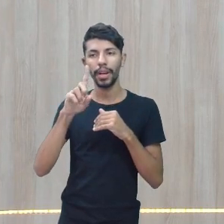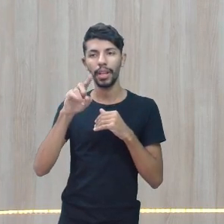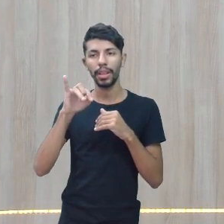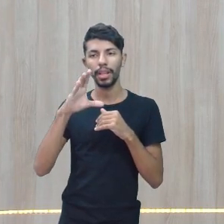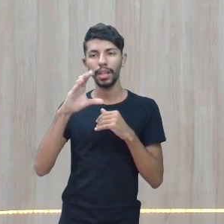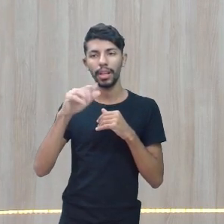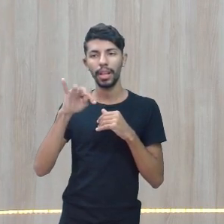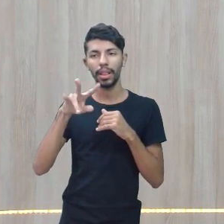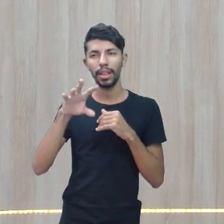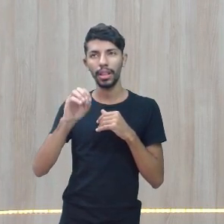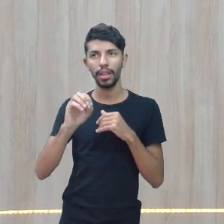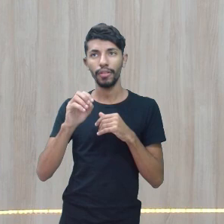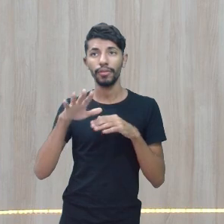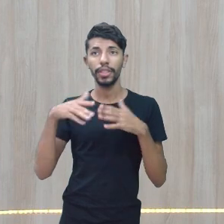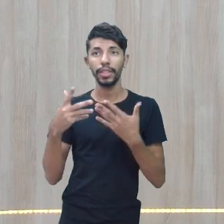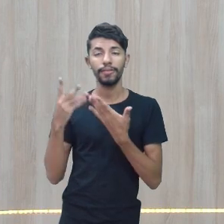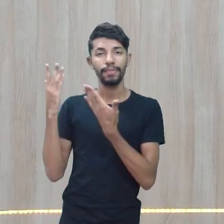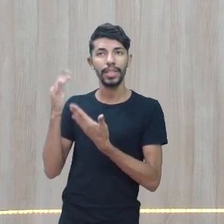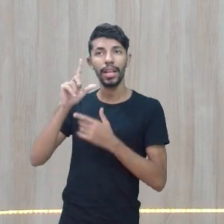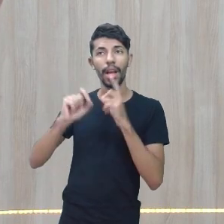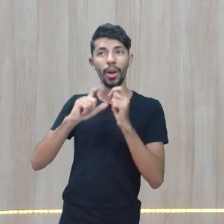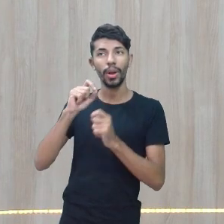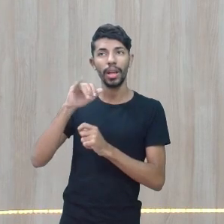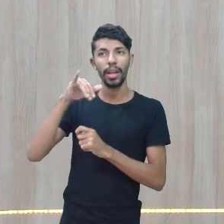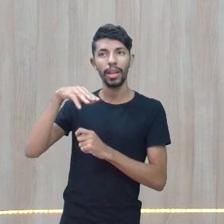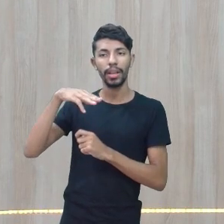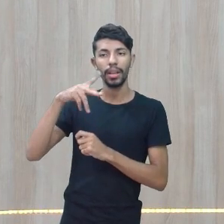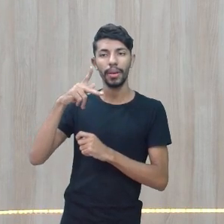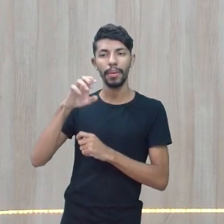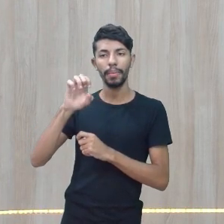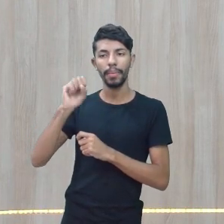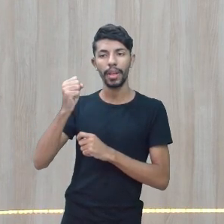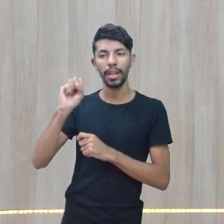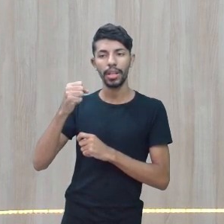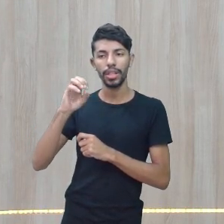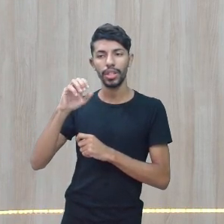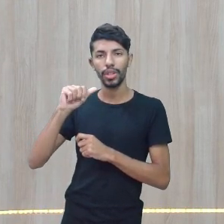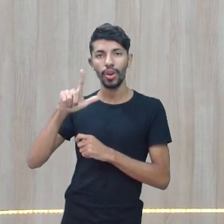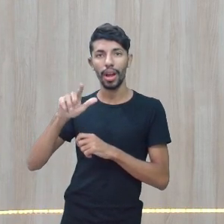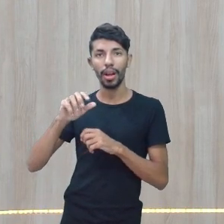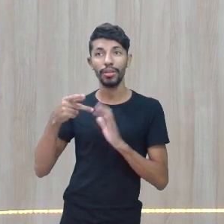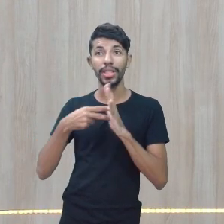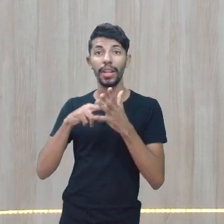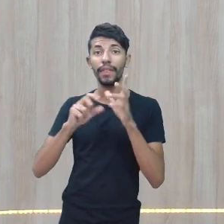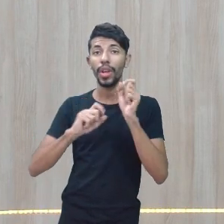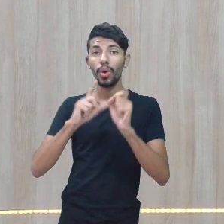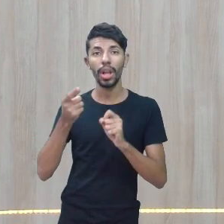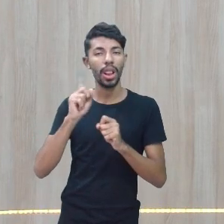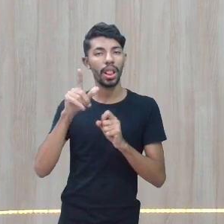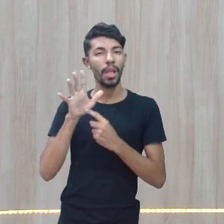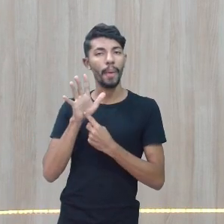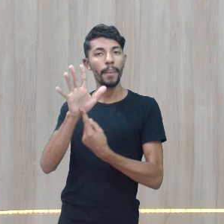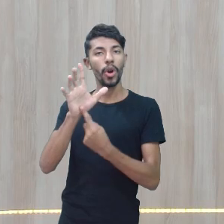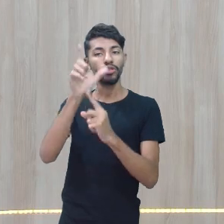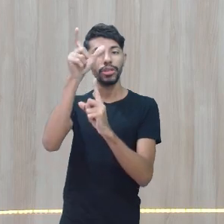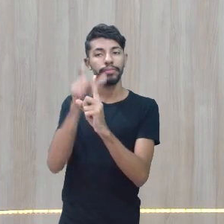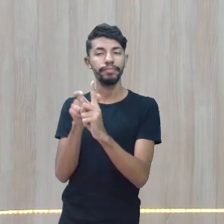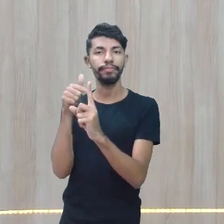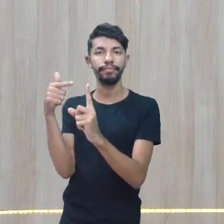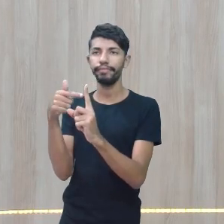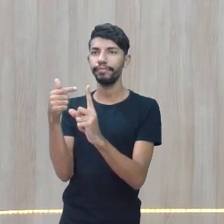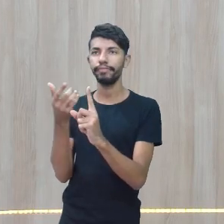é impessoal, ou seja, não apresenta sujeito, tá? Então, vamos ver?